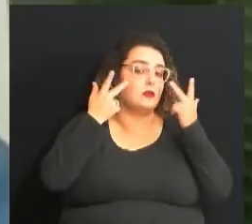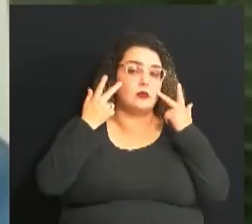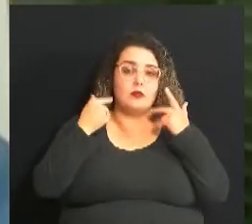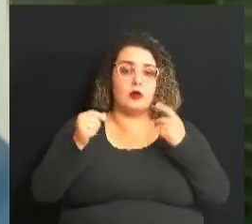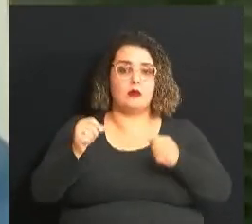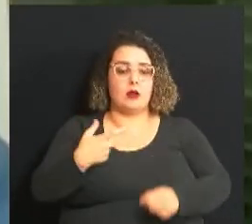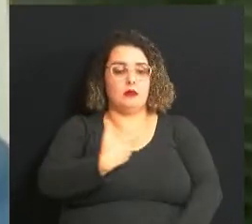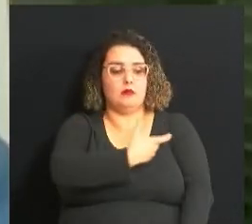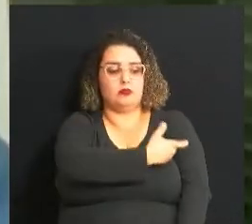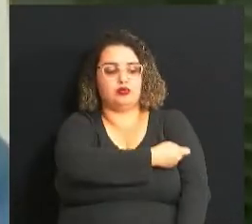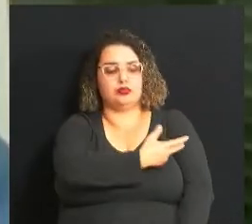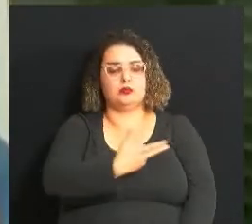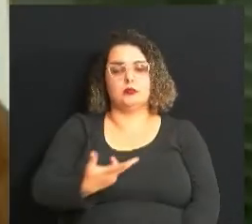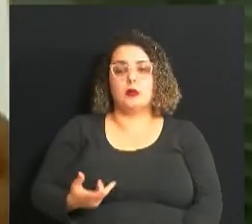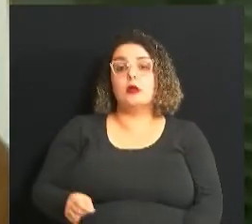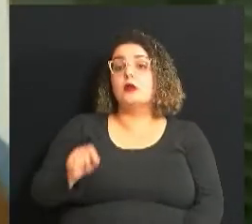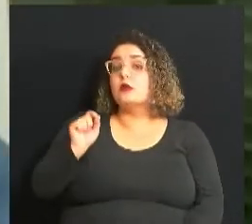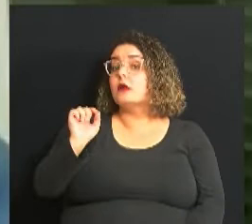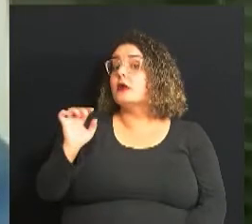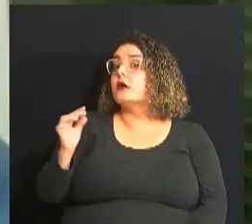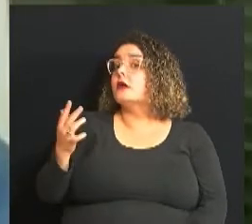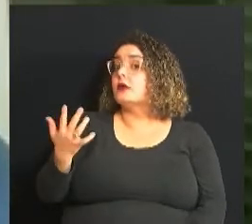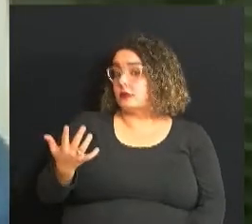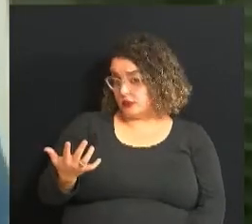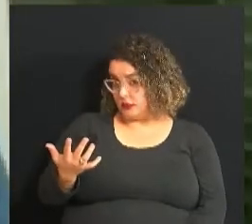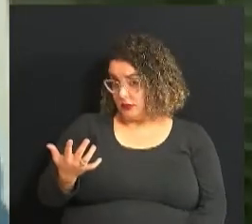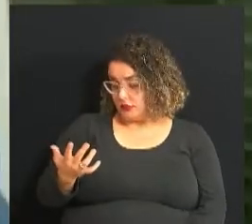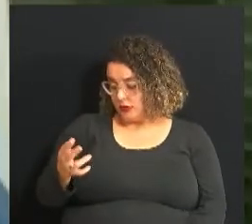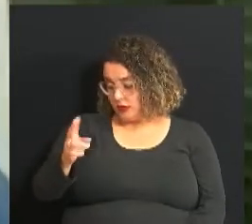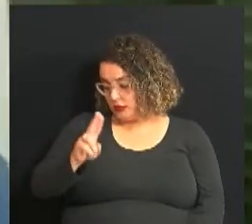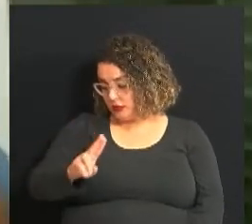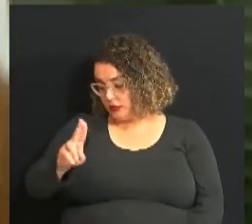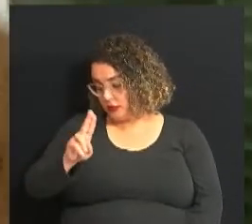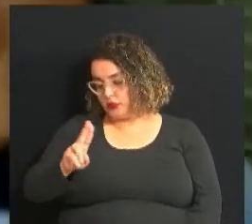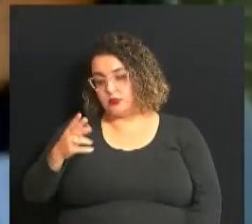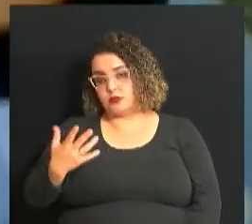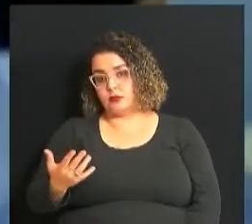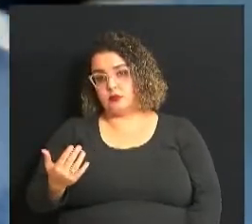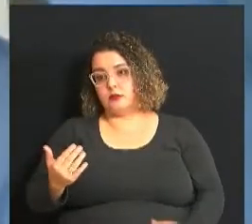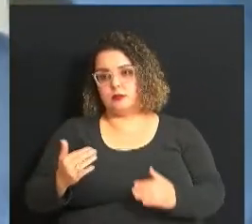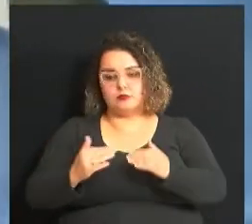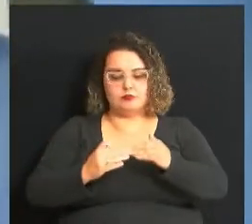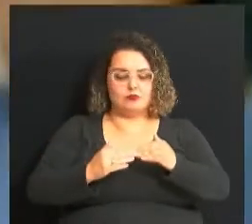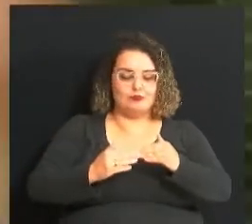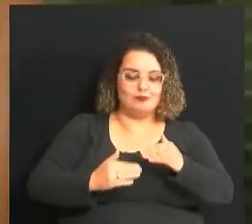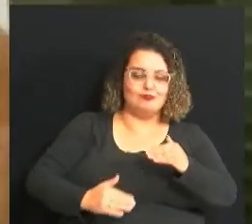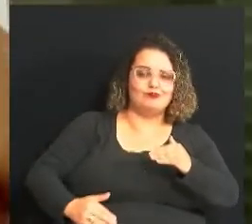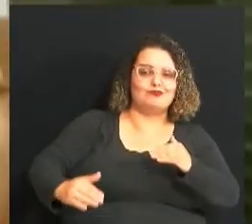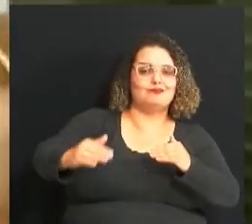o que acontece? Você faz uso da testosterona, a sua testosterona vai acima do